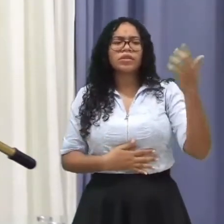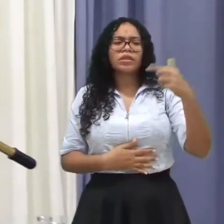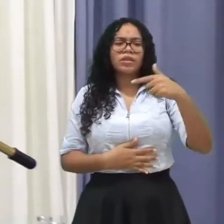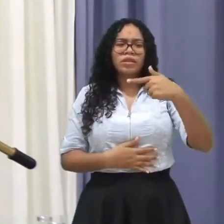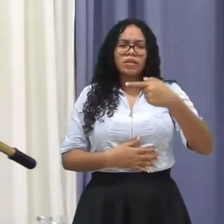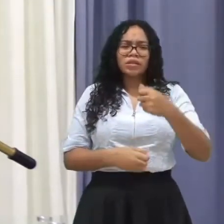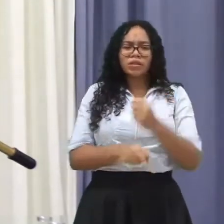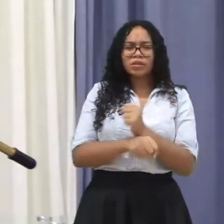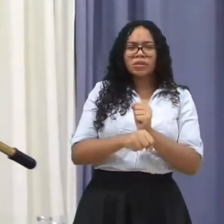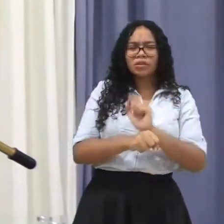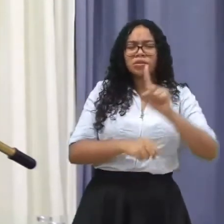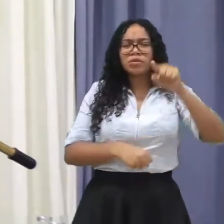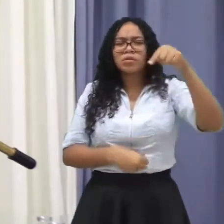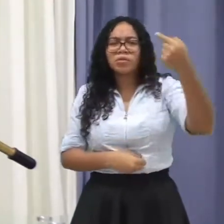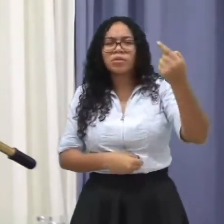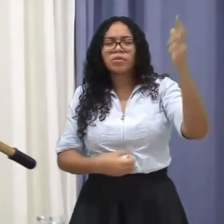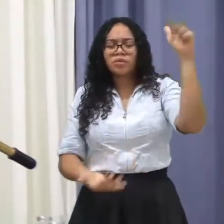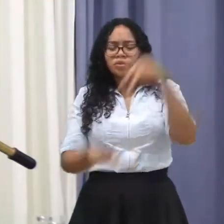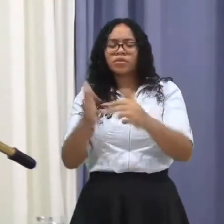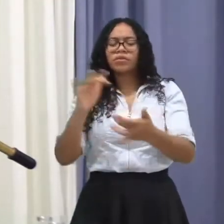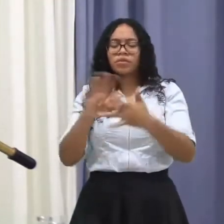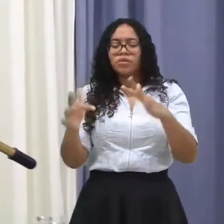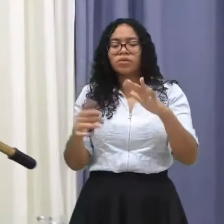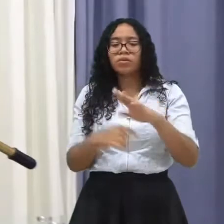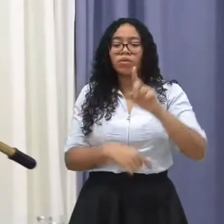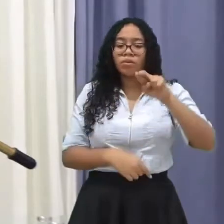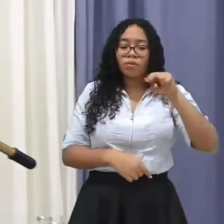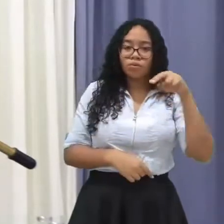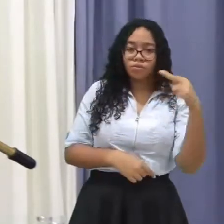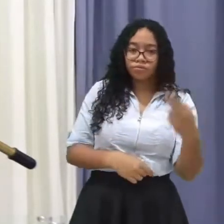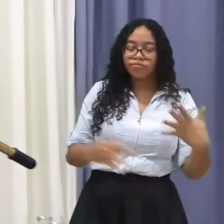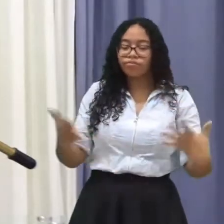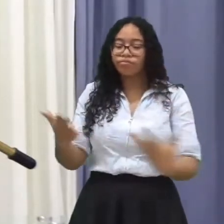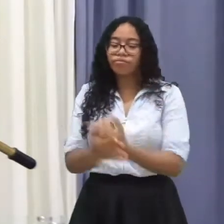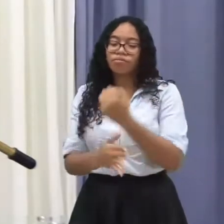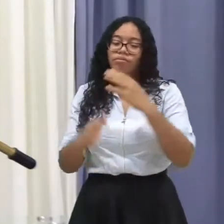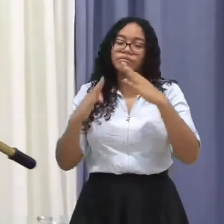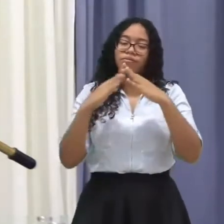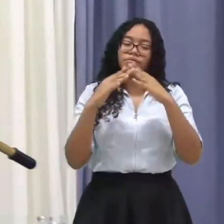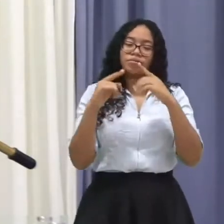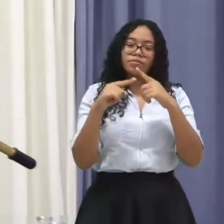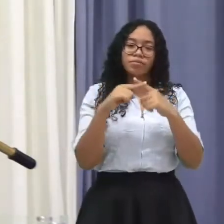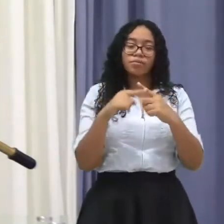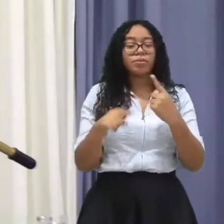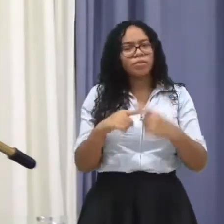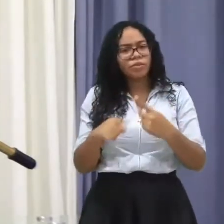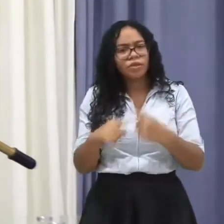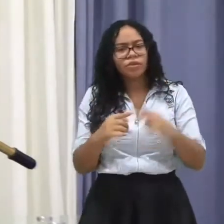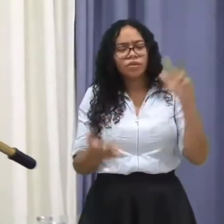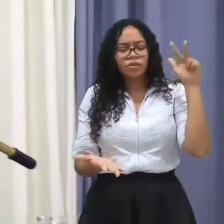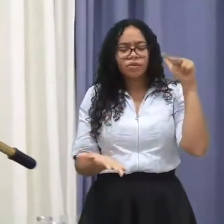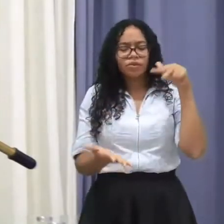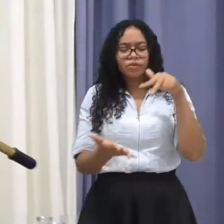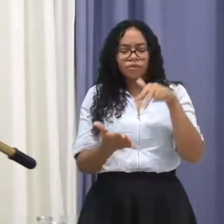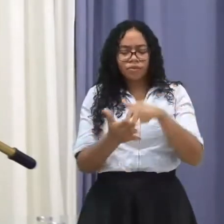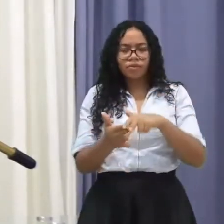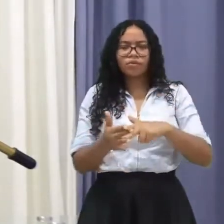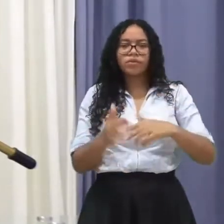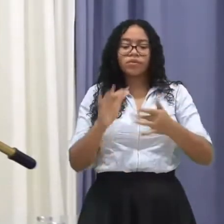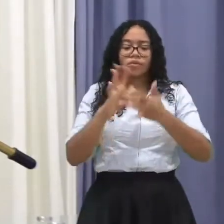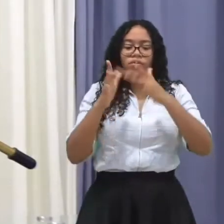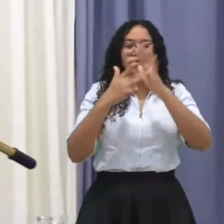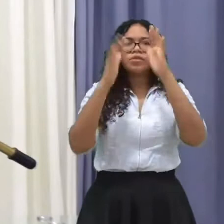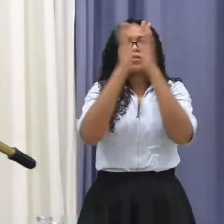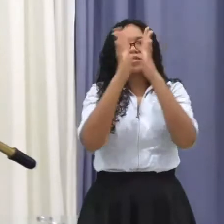volta de Cristo ou do arrebatamento da igreja, não é? Porque a volta de Jesus em glória virá